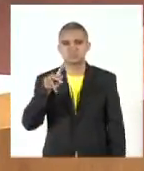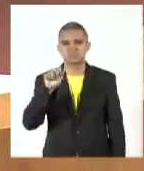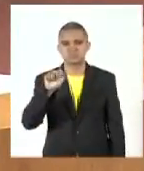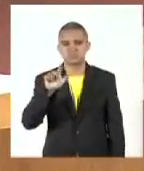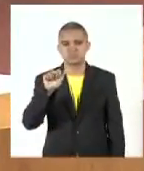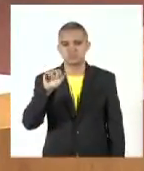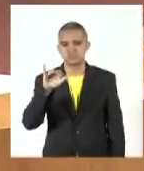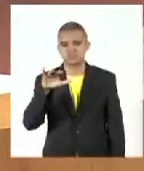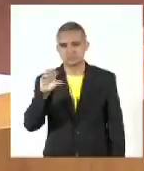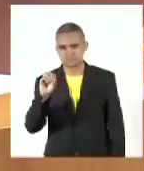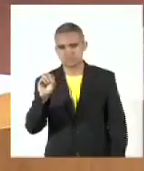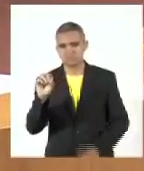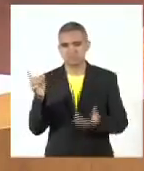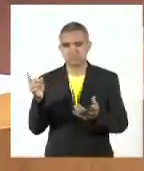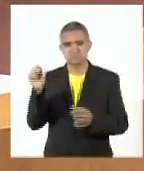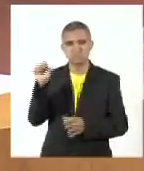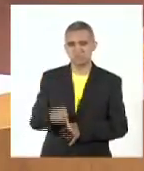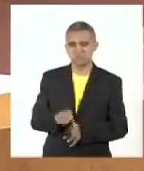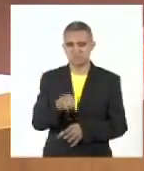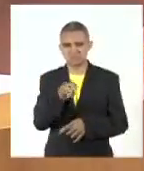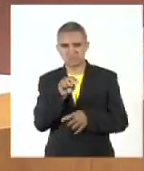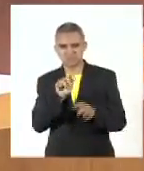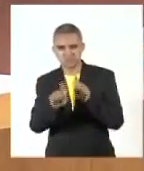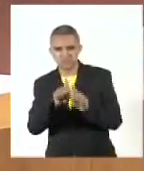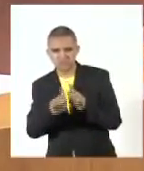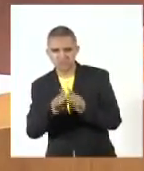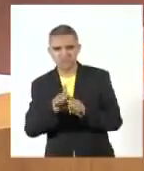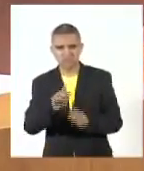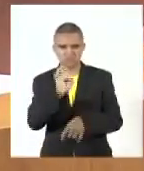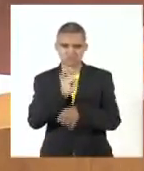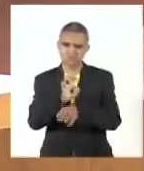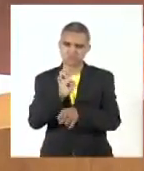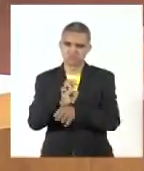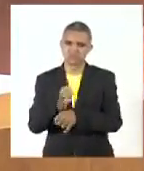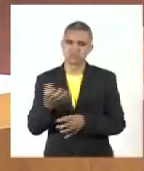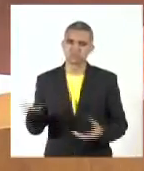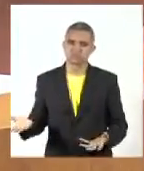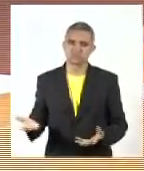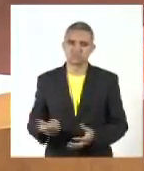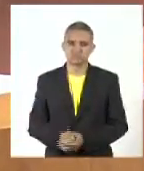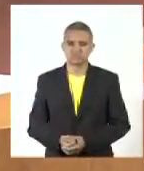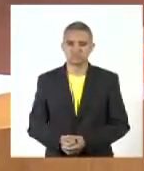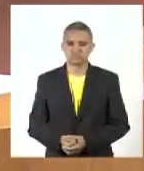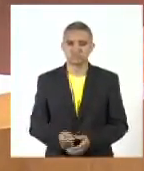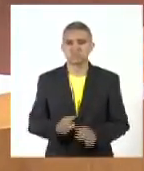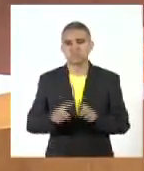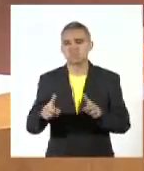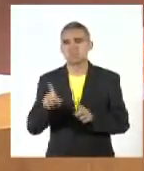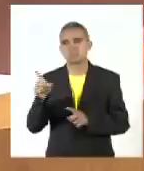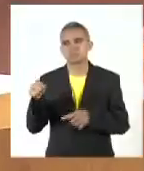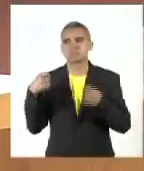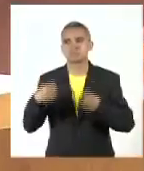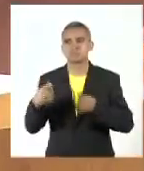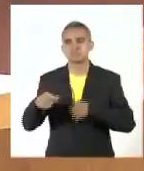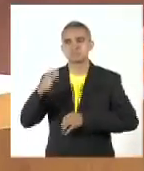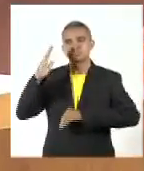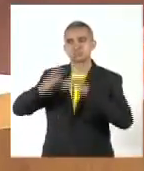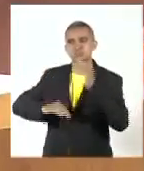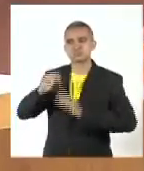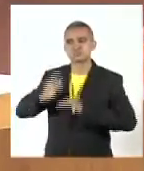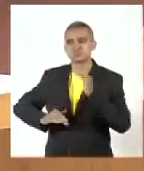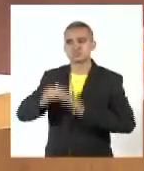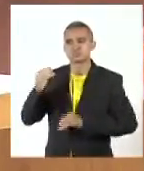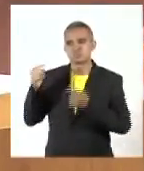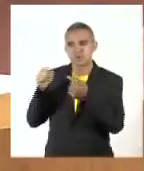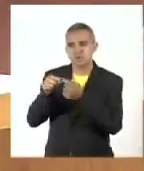Poderia ser tudo, deputado Edilásio, desde que ele colocasse técnicos competentes para